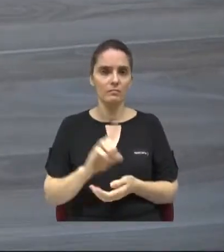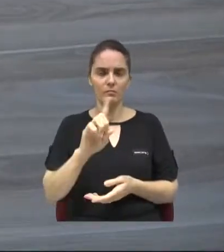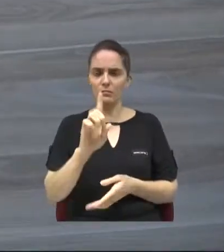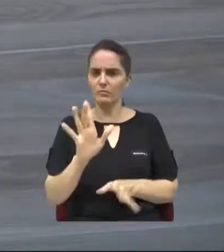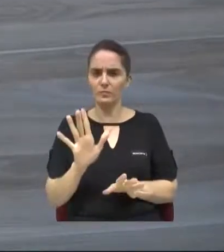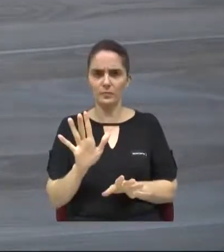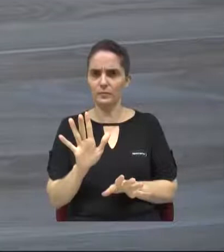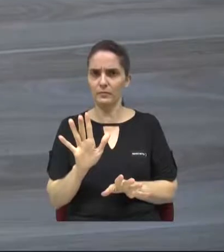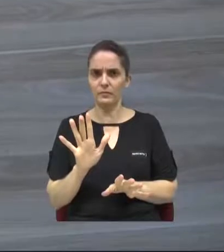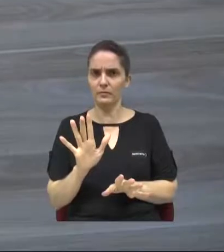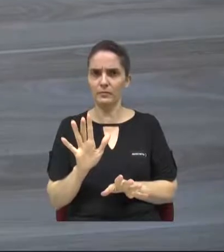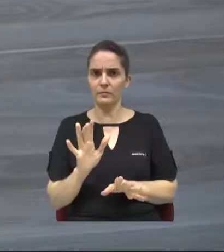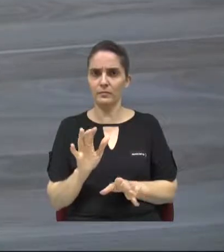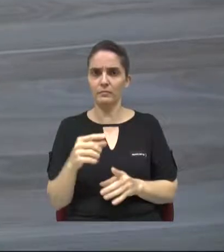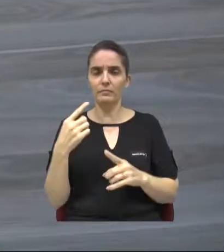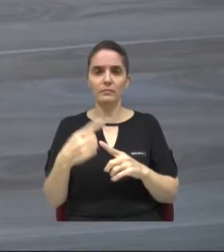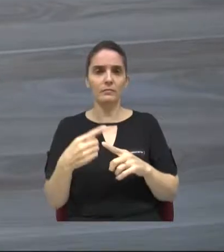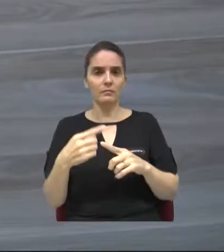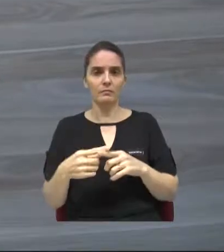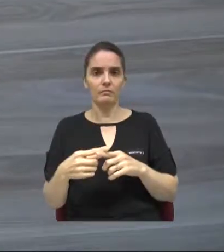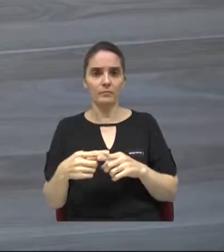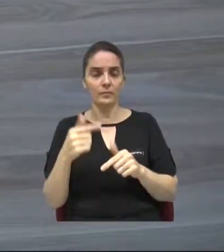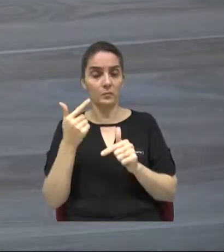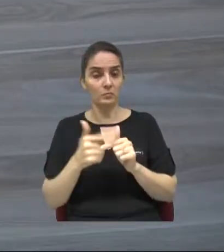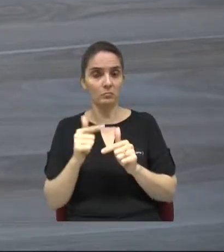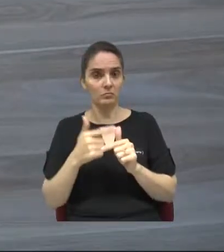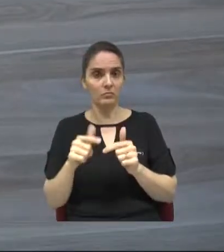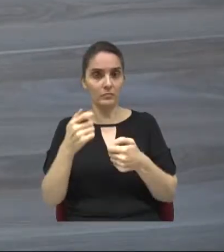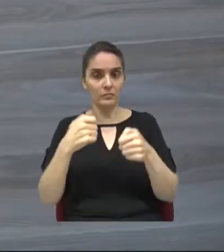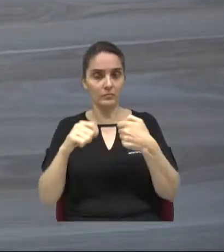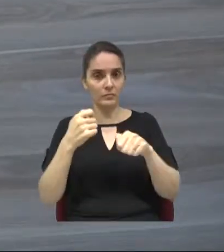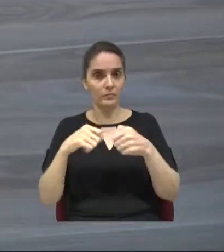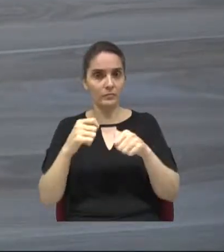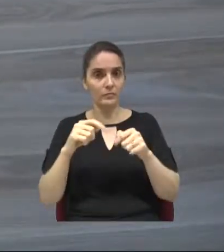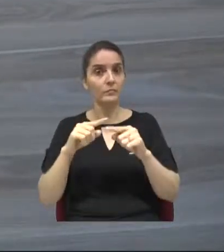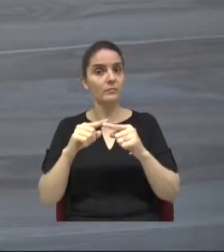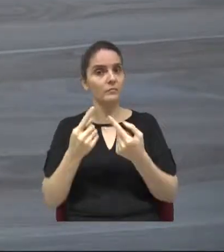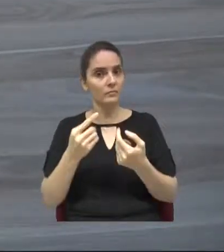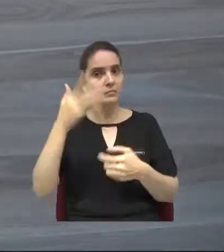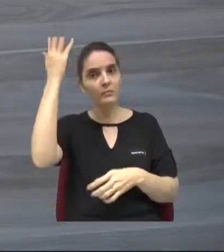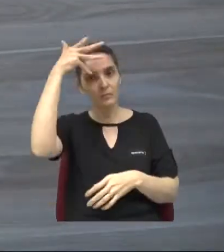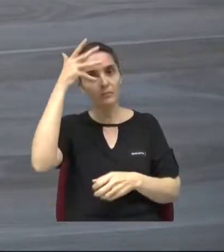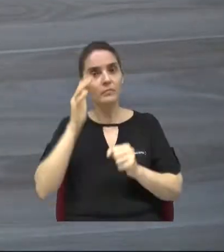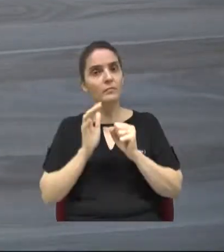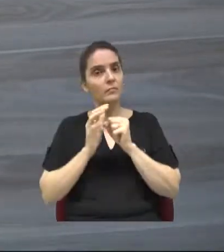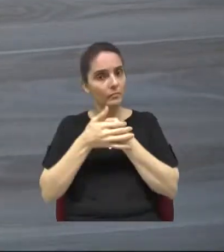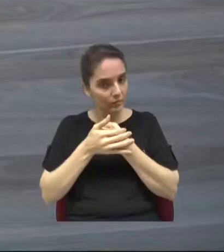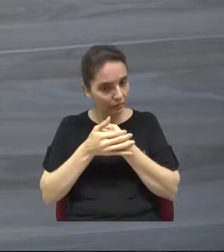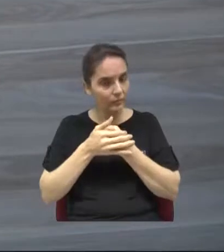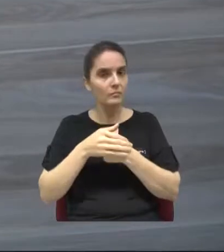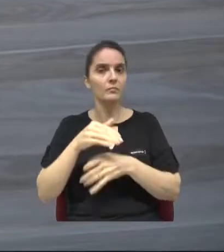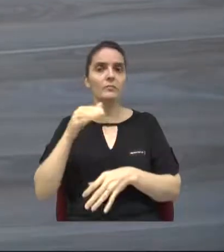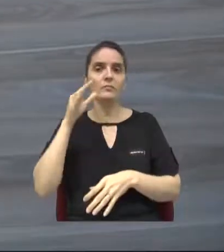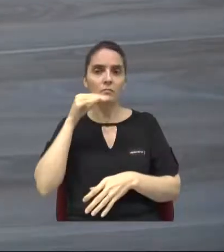condenados por improbidade administrativa. Mas aqui defendo os funcionários dessa casa